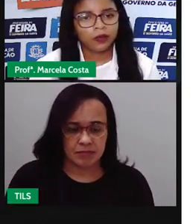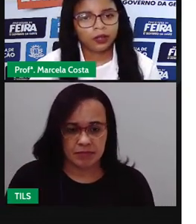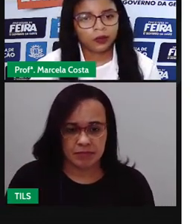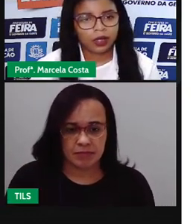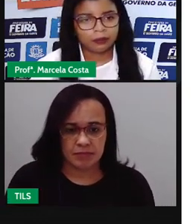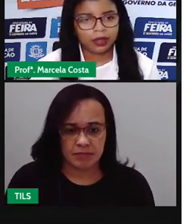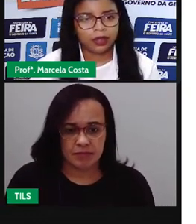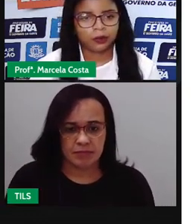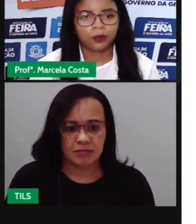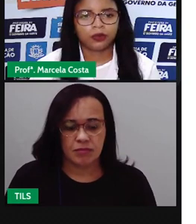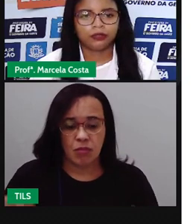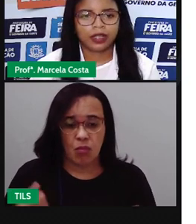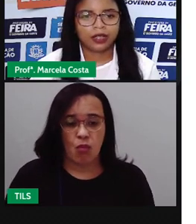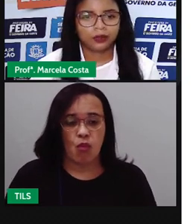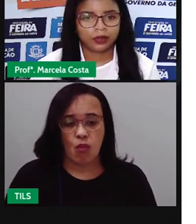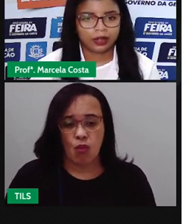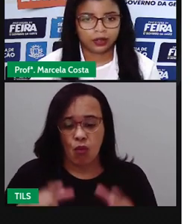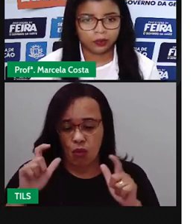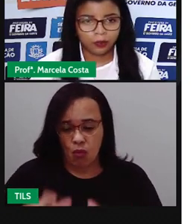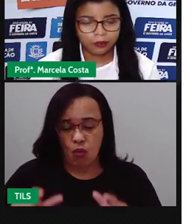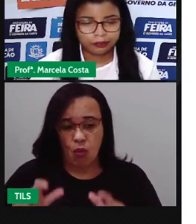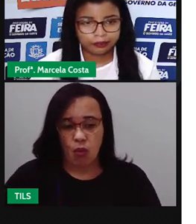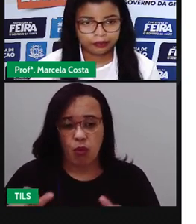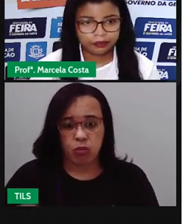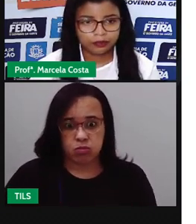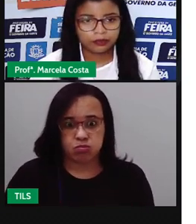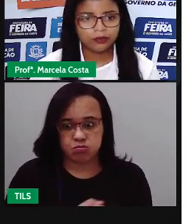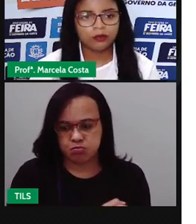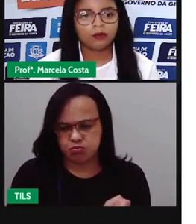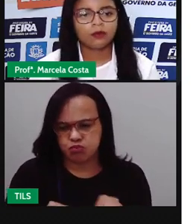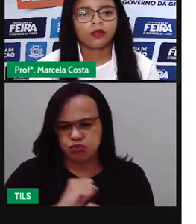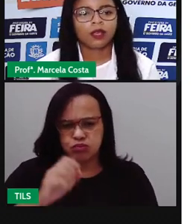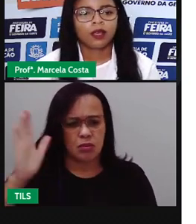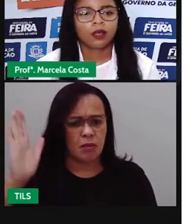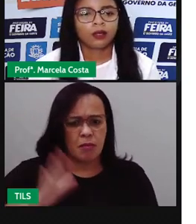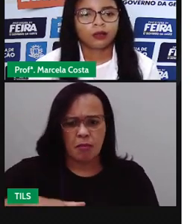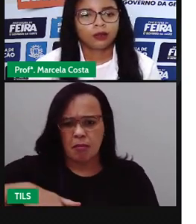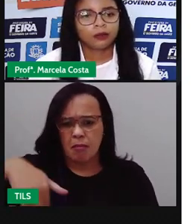Com o maior entroncamento rodoviário do interior,